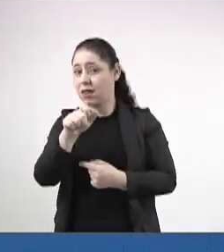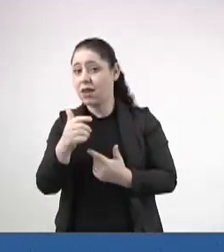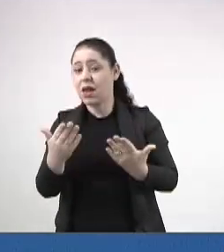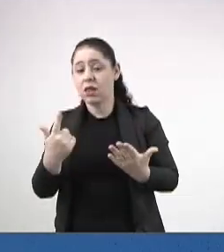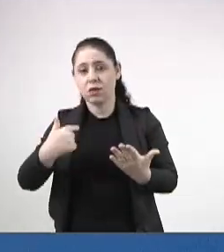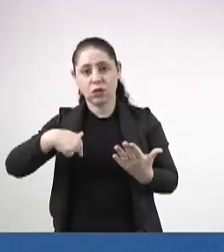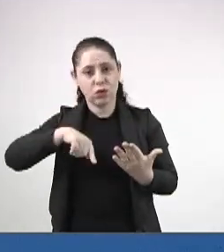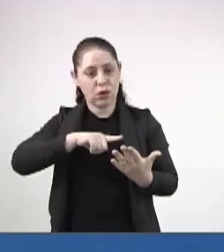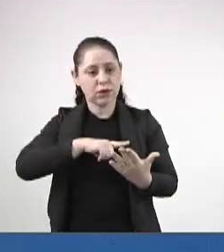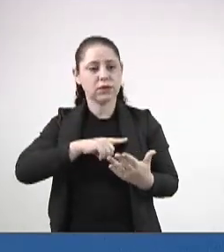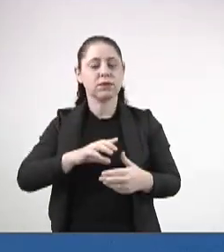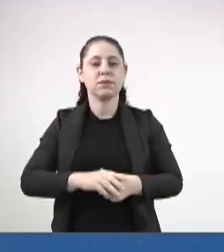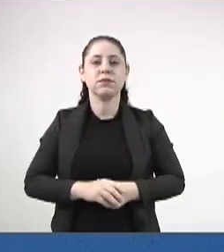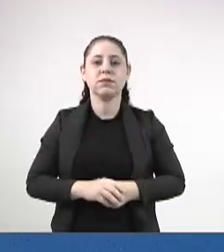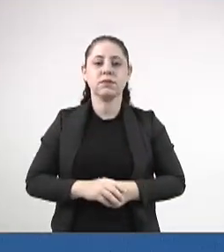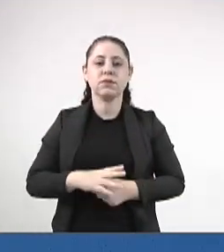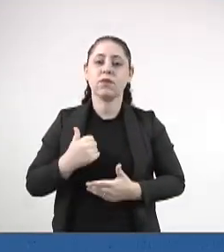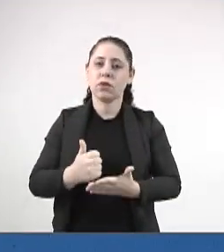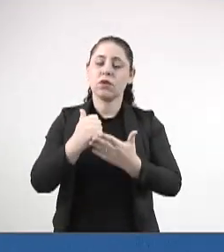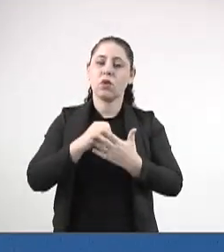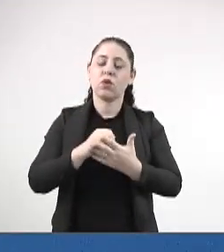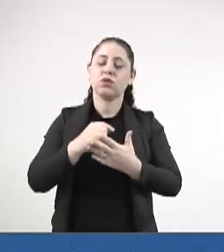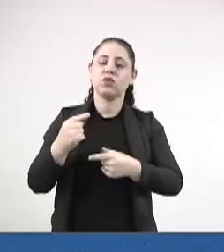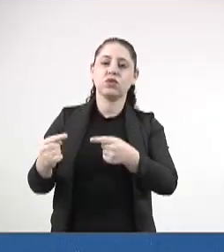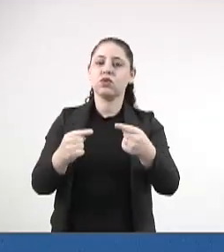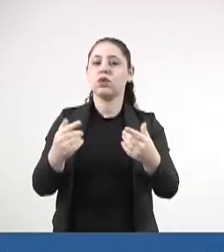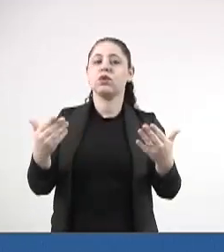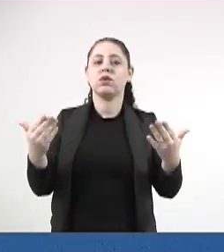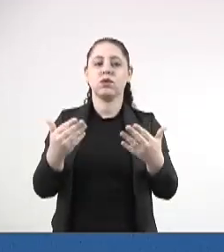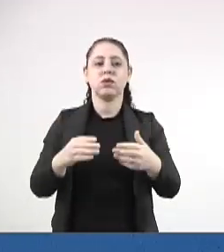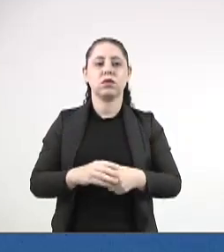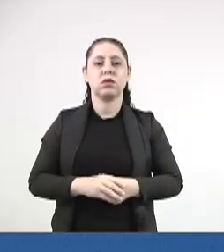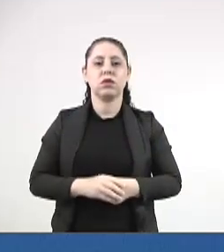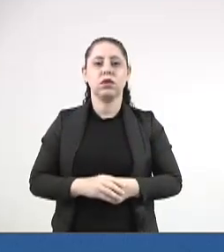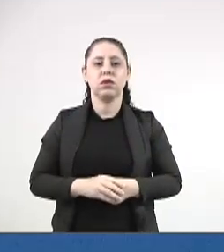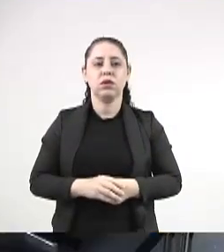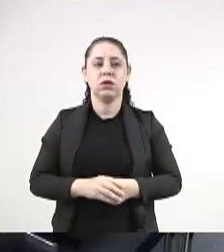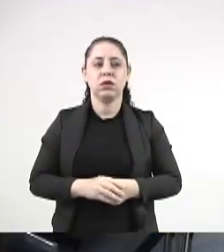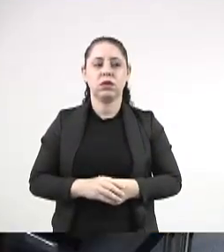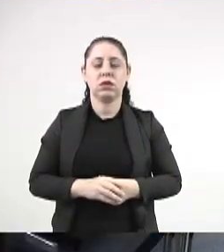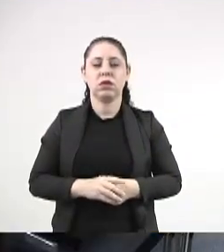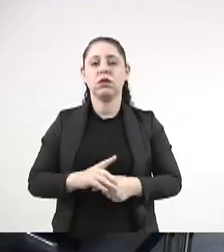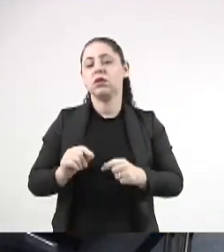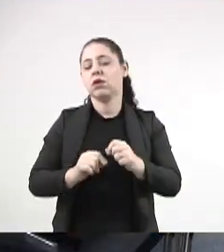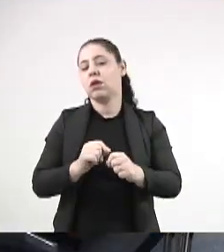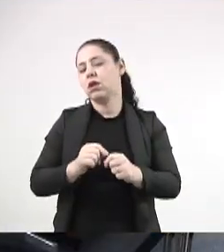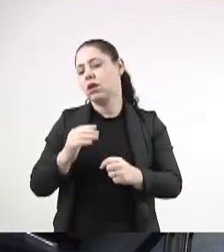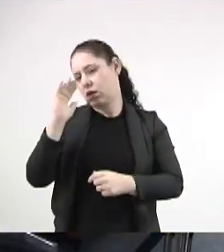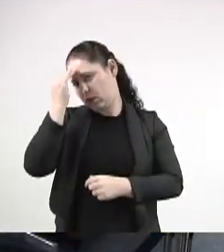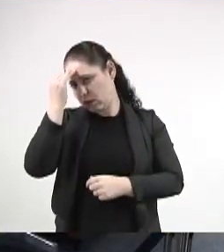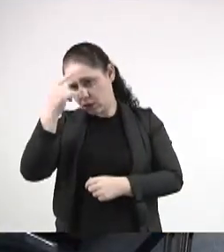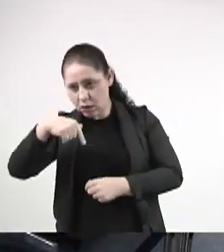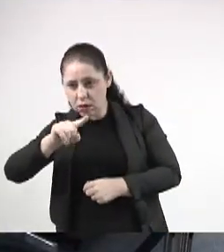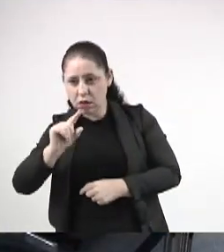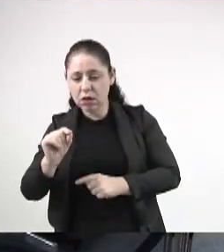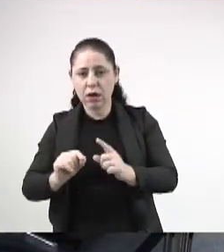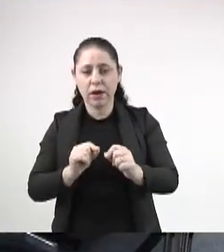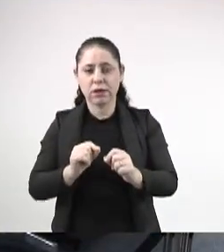que nós levantamos. Eu trago o debate a Vossa Excelência para que pondere e entenda